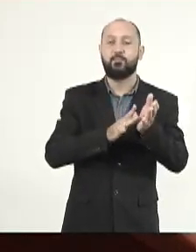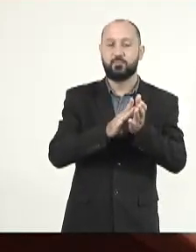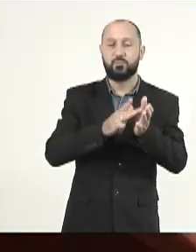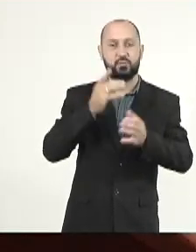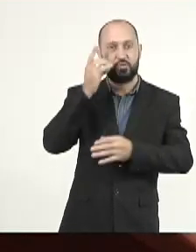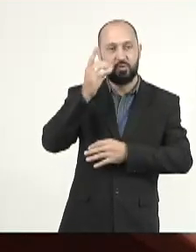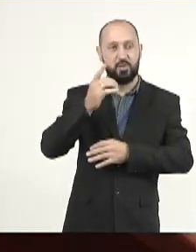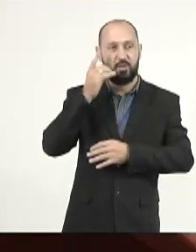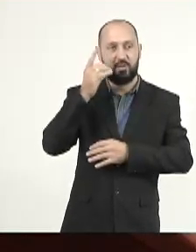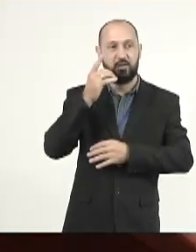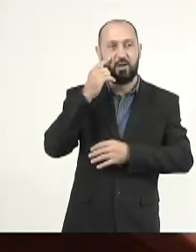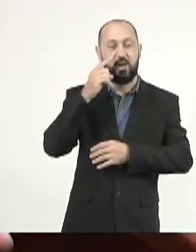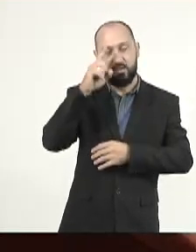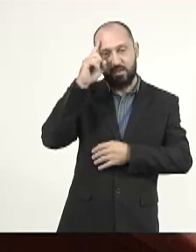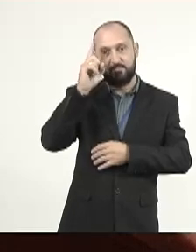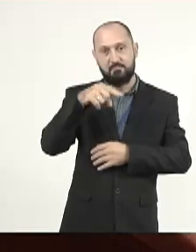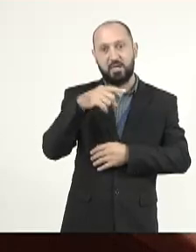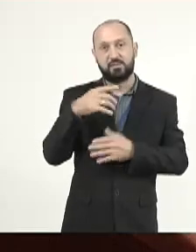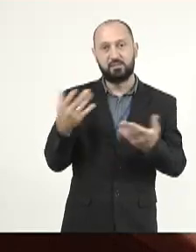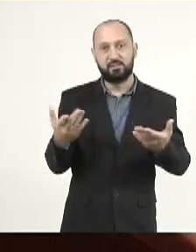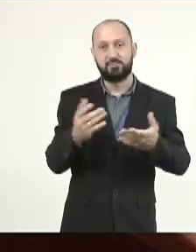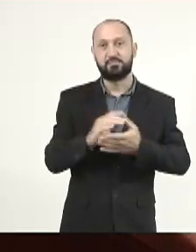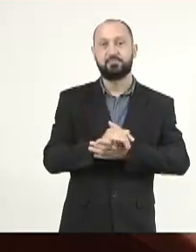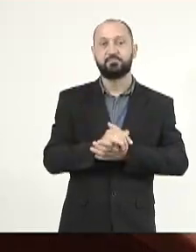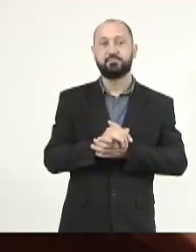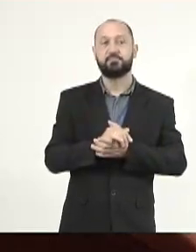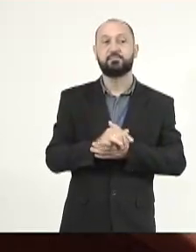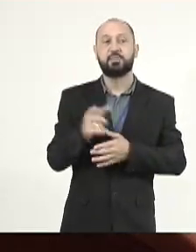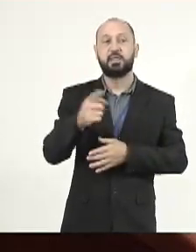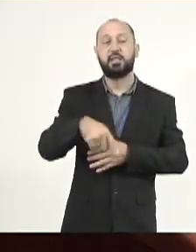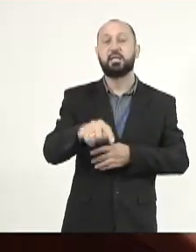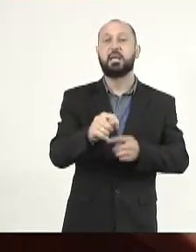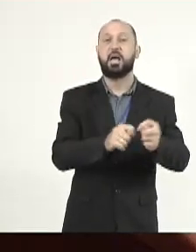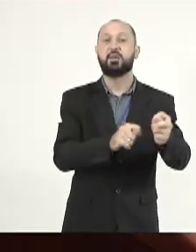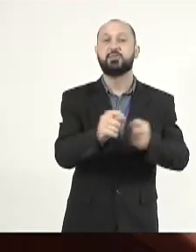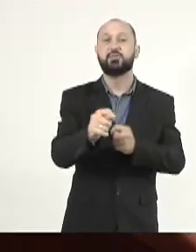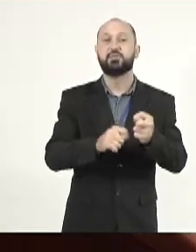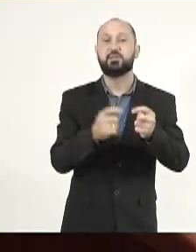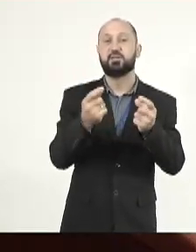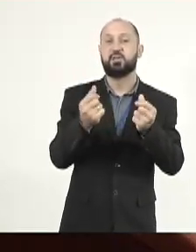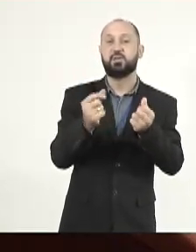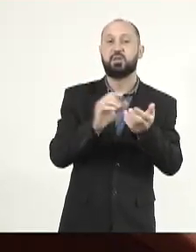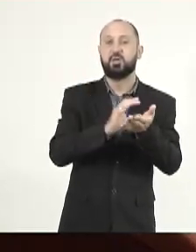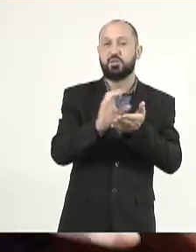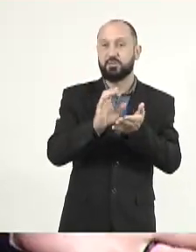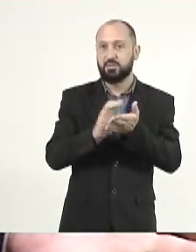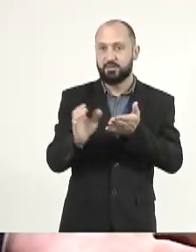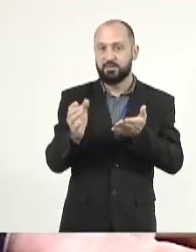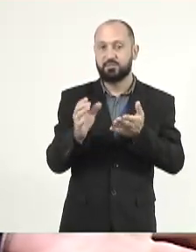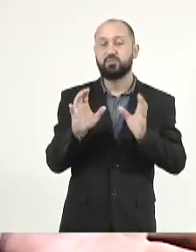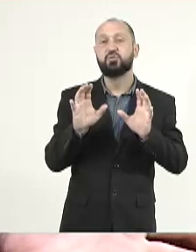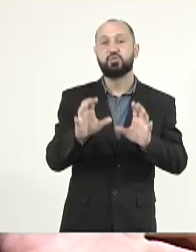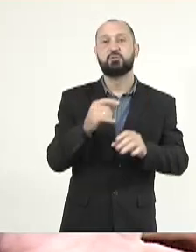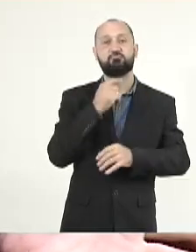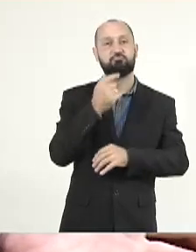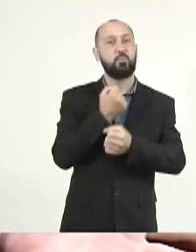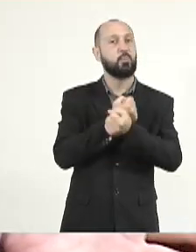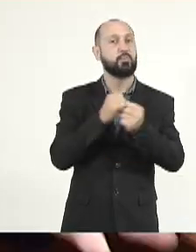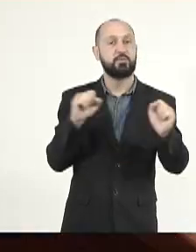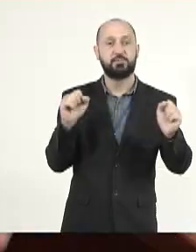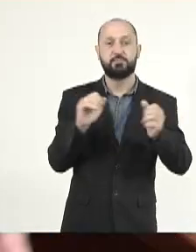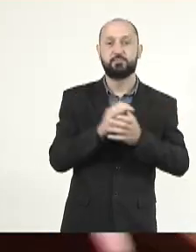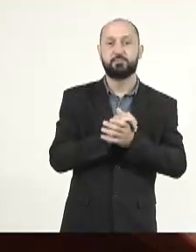que o parlamento é que manda, ele que administra, que libera recurso. Dessa forma não dá, né?